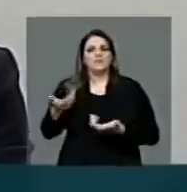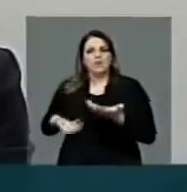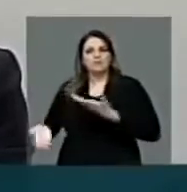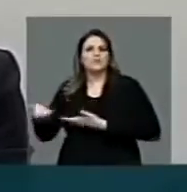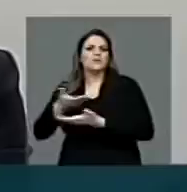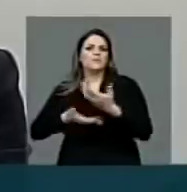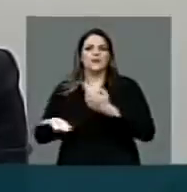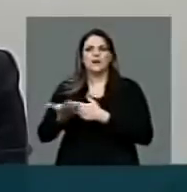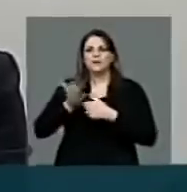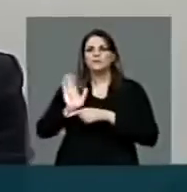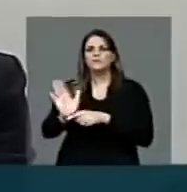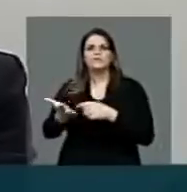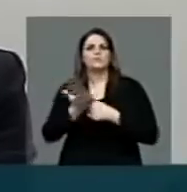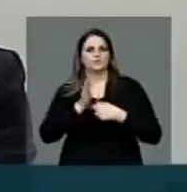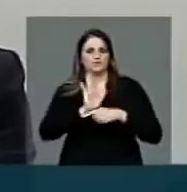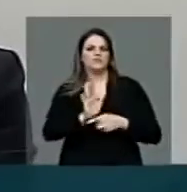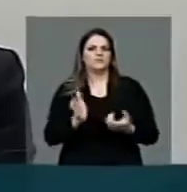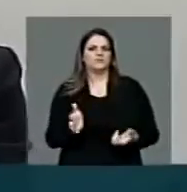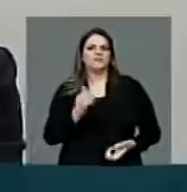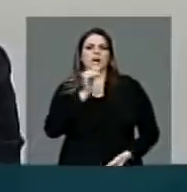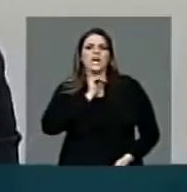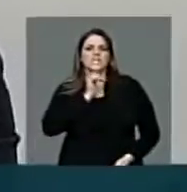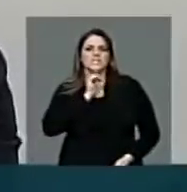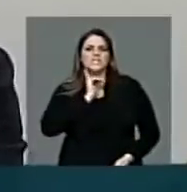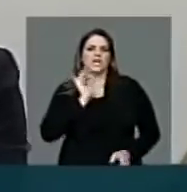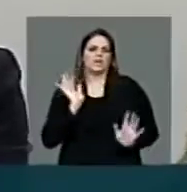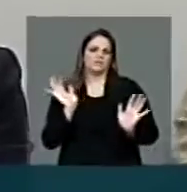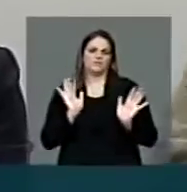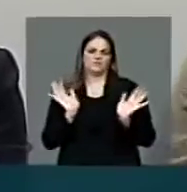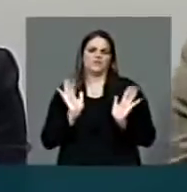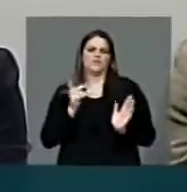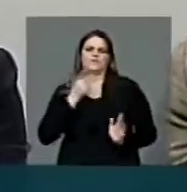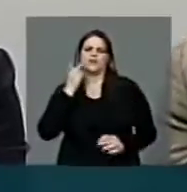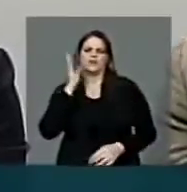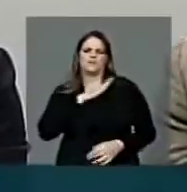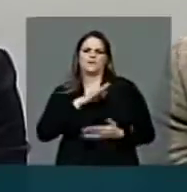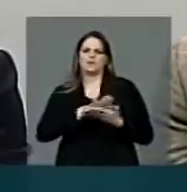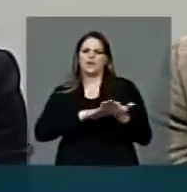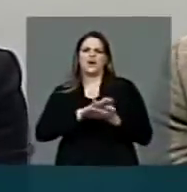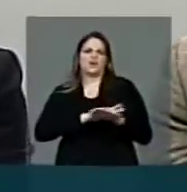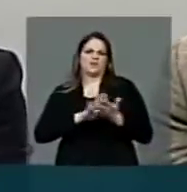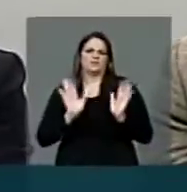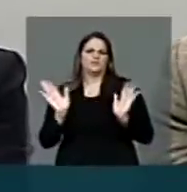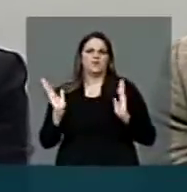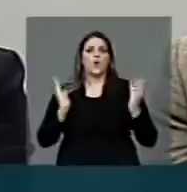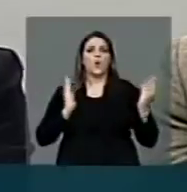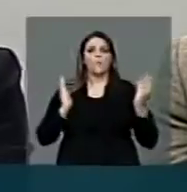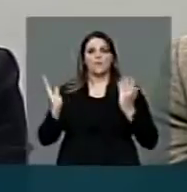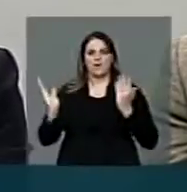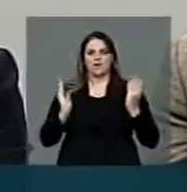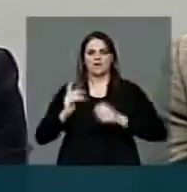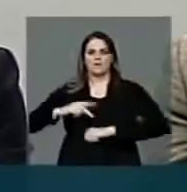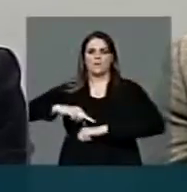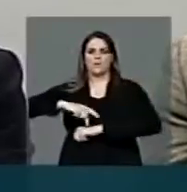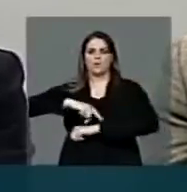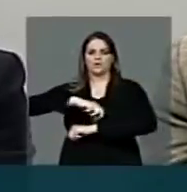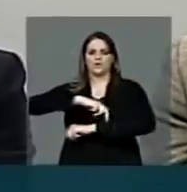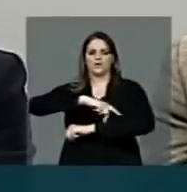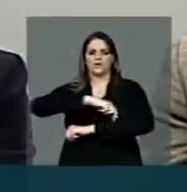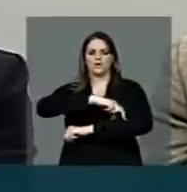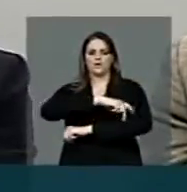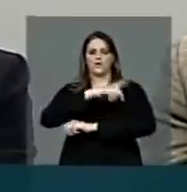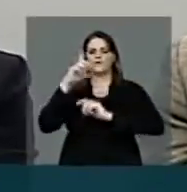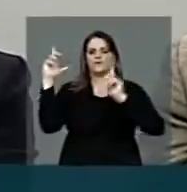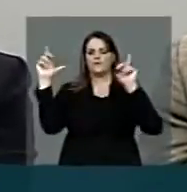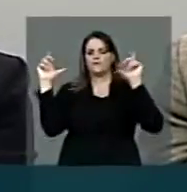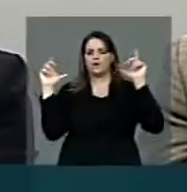estabelecer uma comparação aqui, sem demérito de nenhuma das duas profissões que eu estou comparando. Mas a modelo, por exemplo,